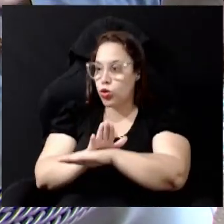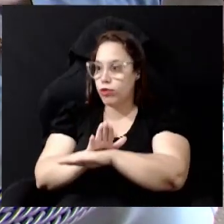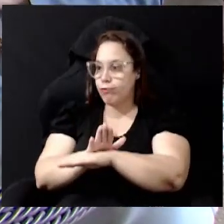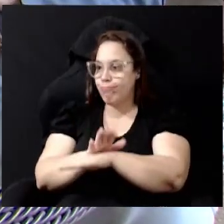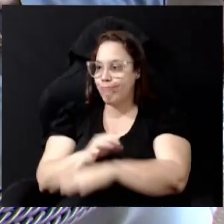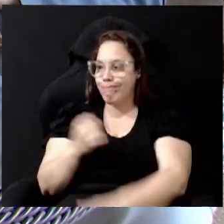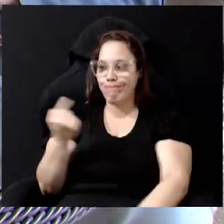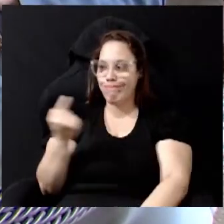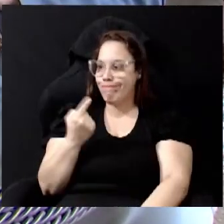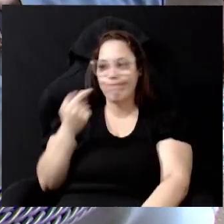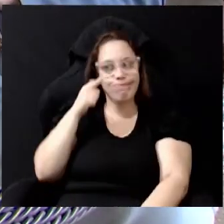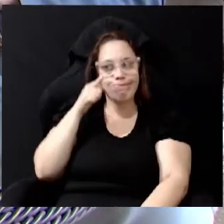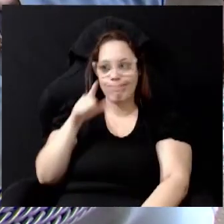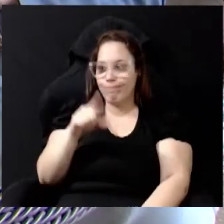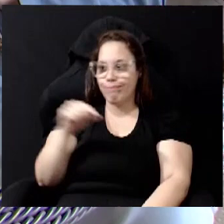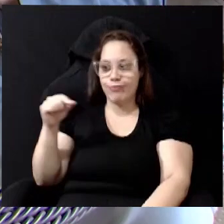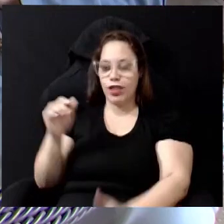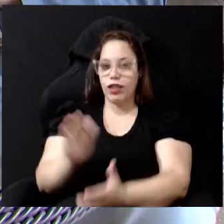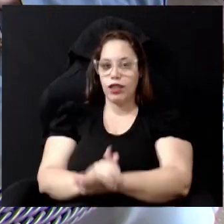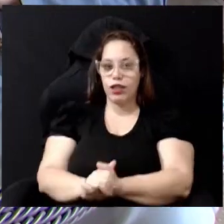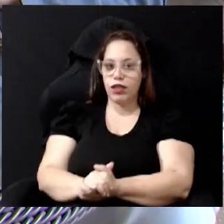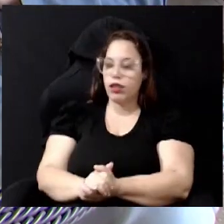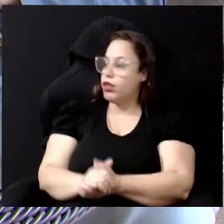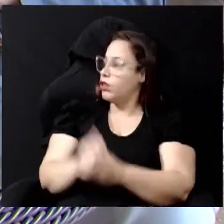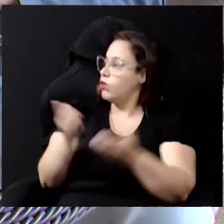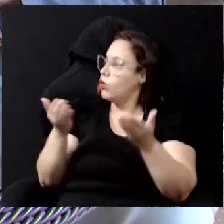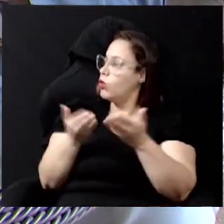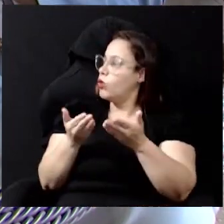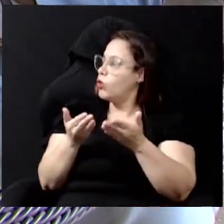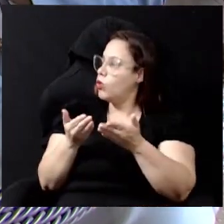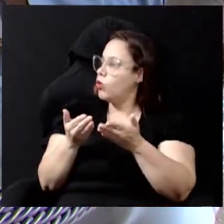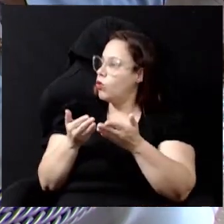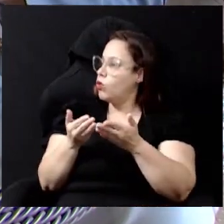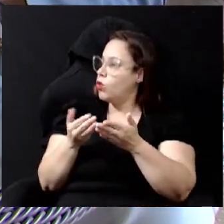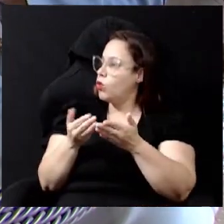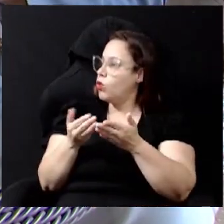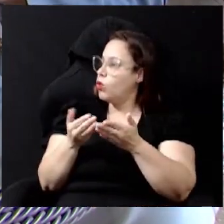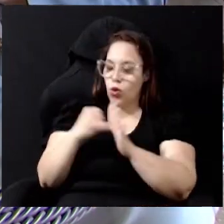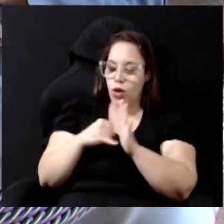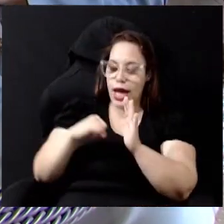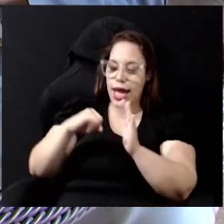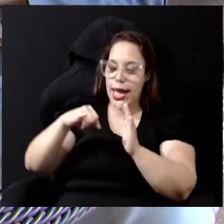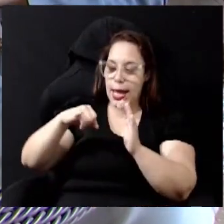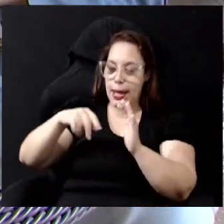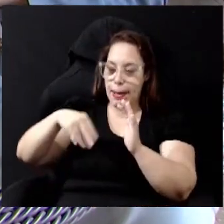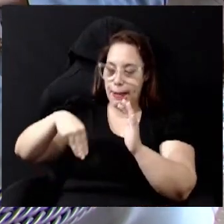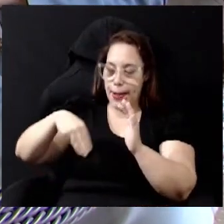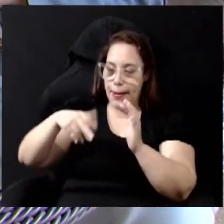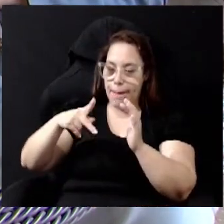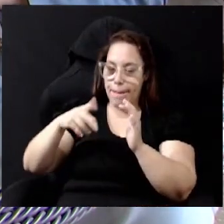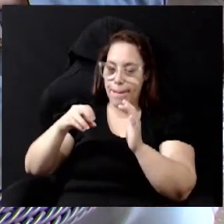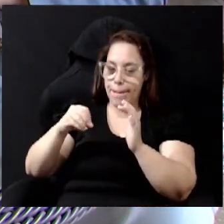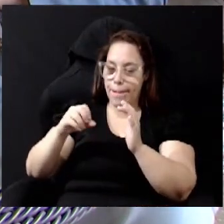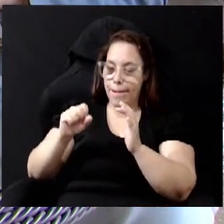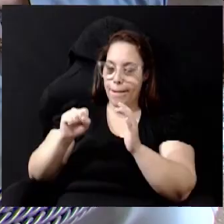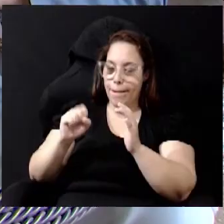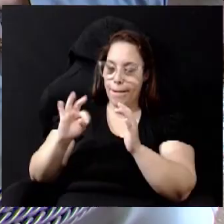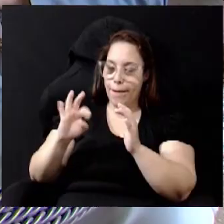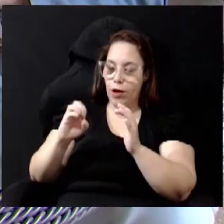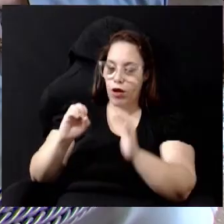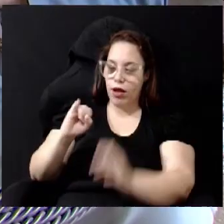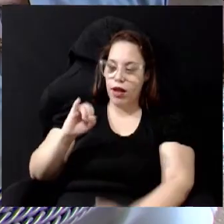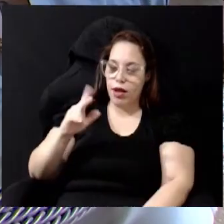conseguir sair disso. E agora na parte de impostos, né? Na hora de pagar os impostos, o IPVA, o IPTU, o que é